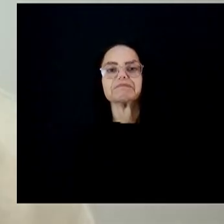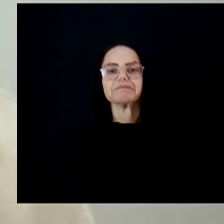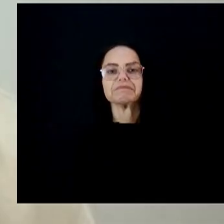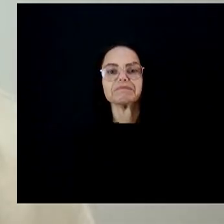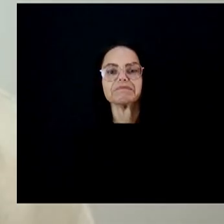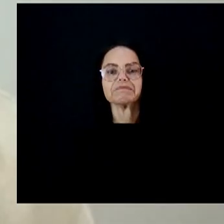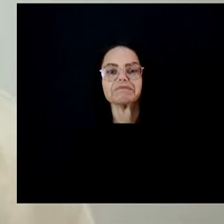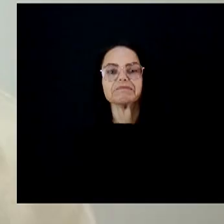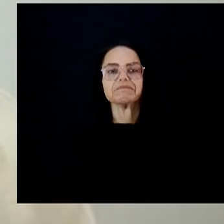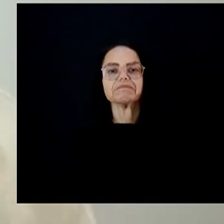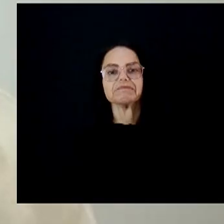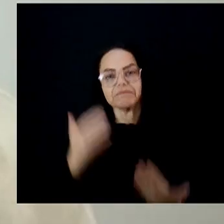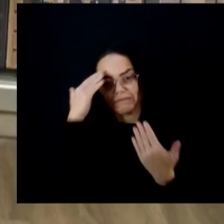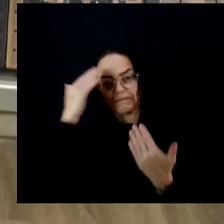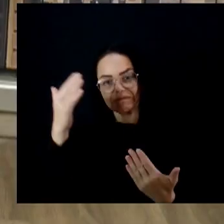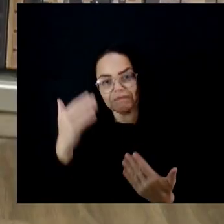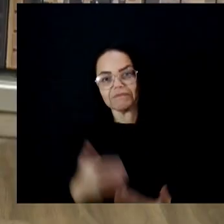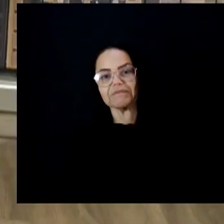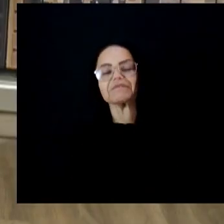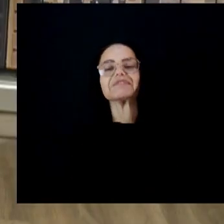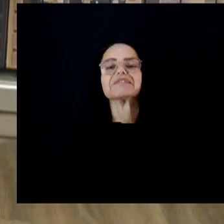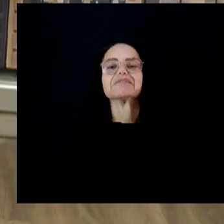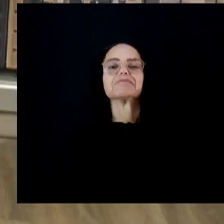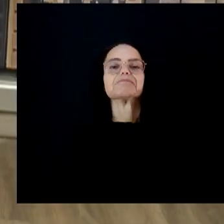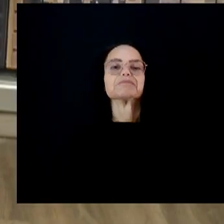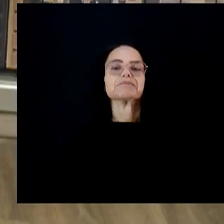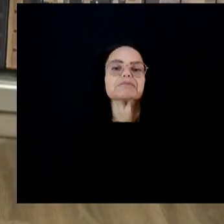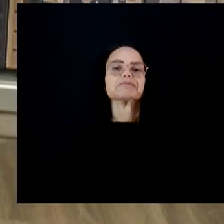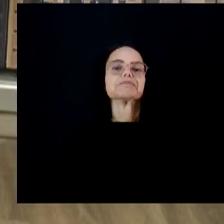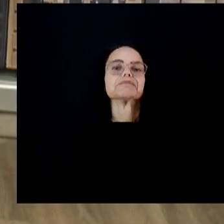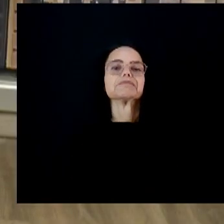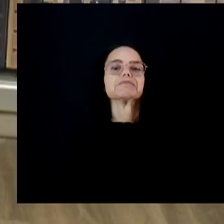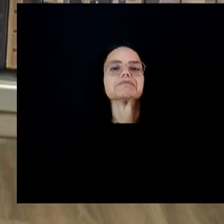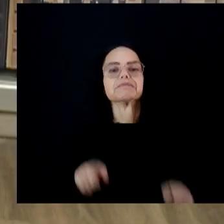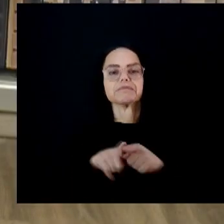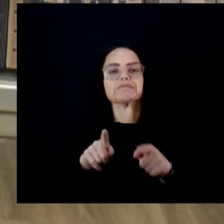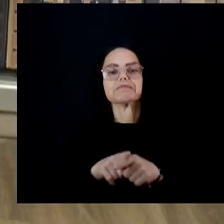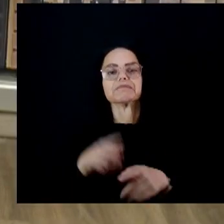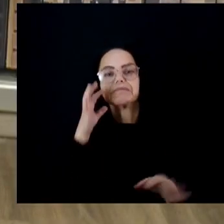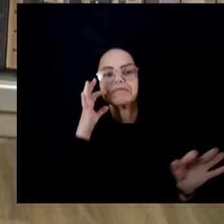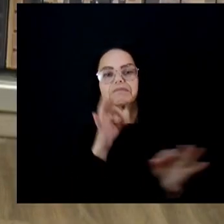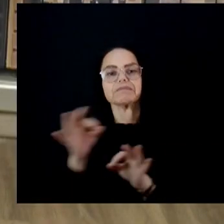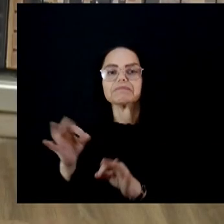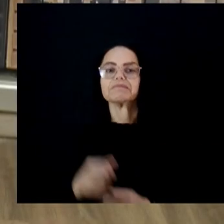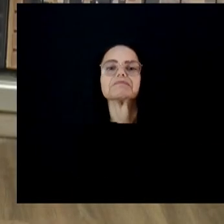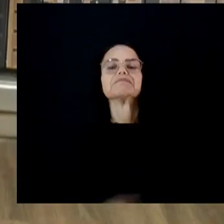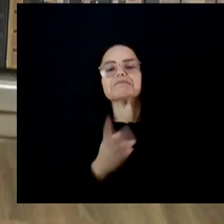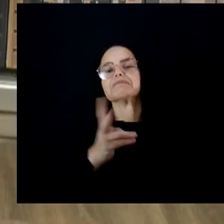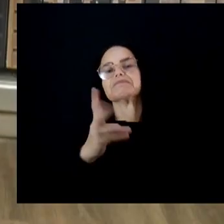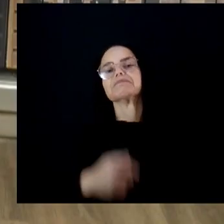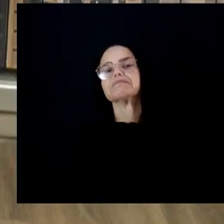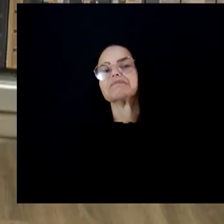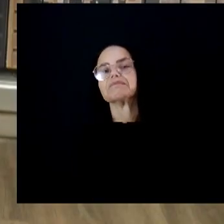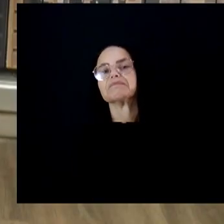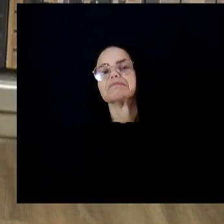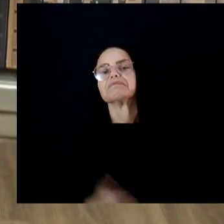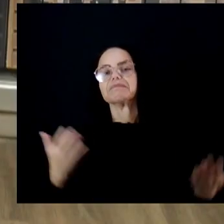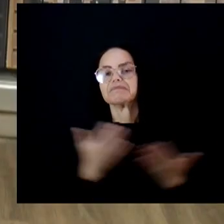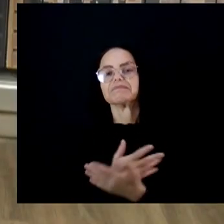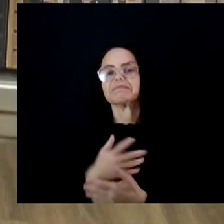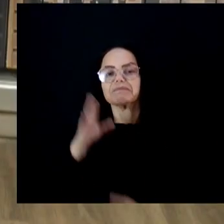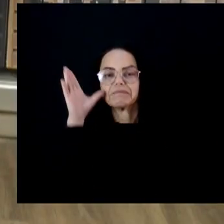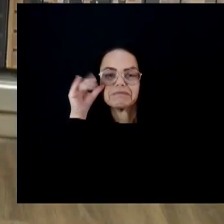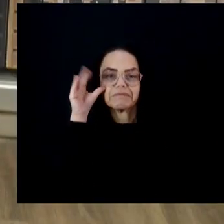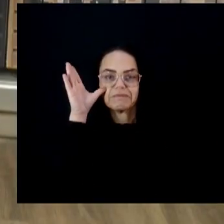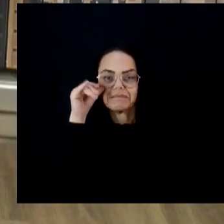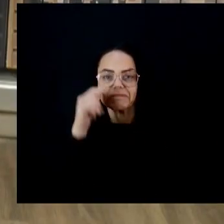Nada, eu te agradeço. Agradeço também a sua audiência. Continue conosco para conferir agora as curiosidades e informações